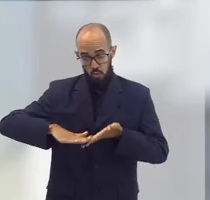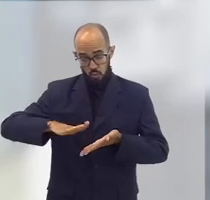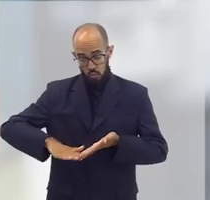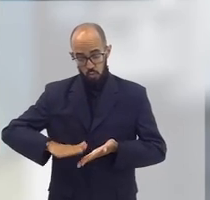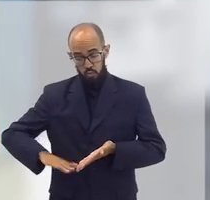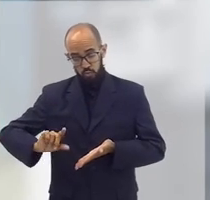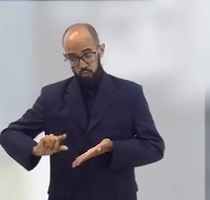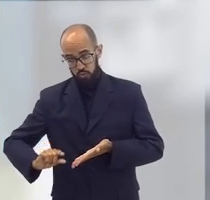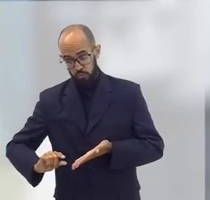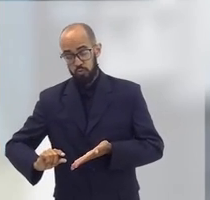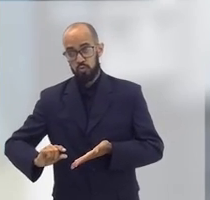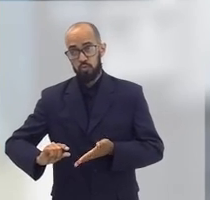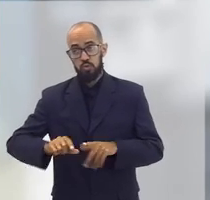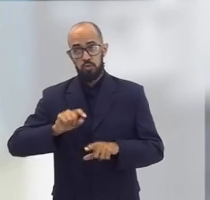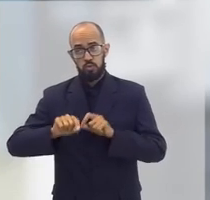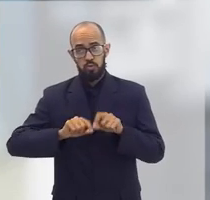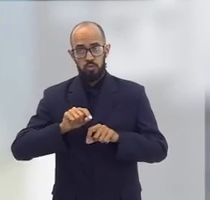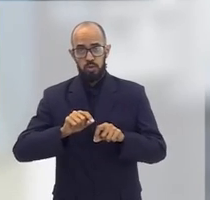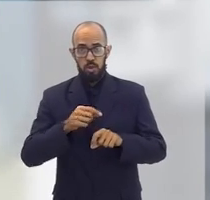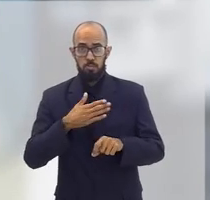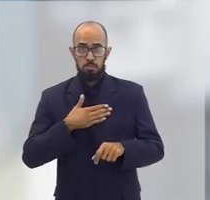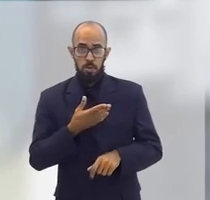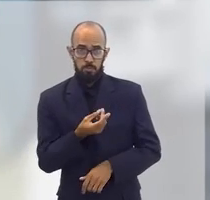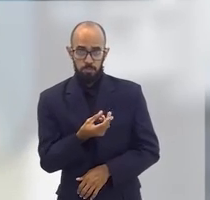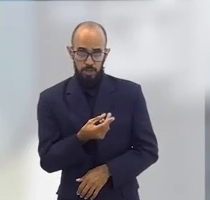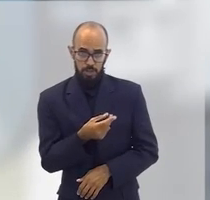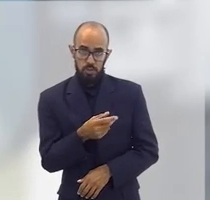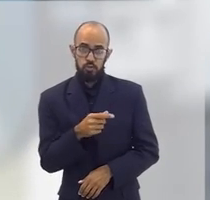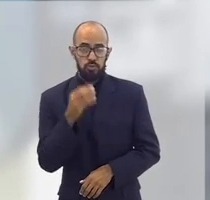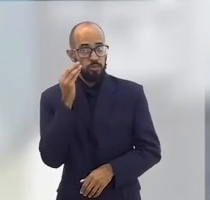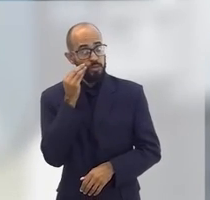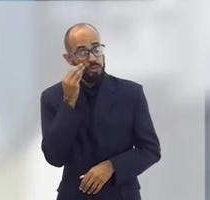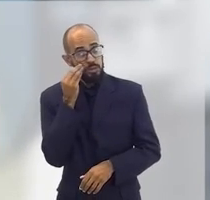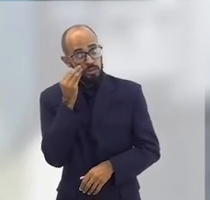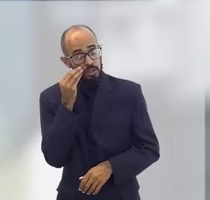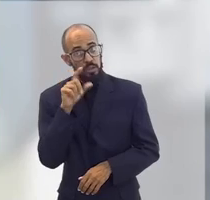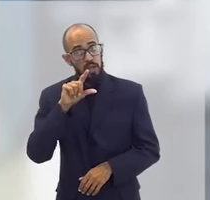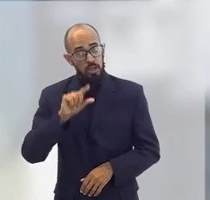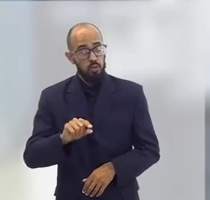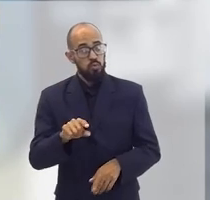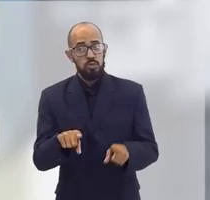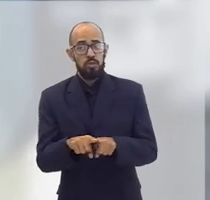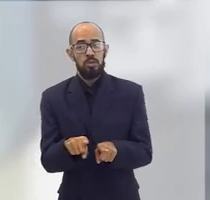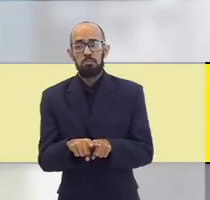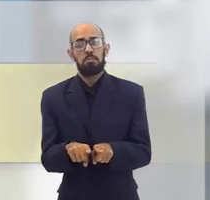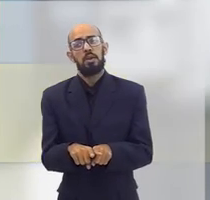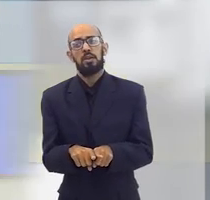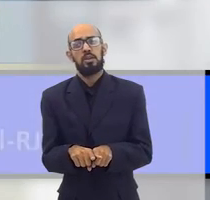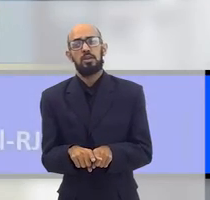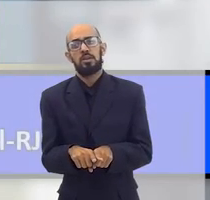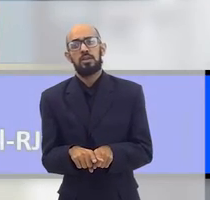de produção diminui, porque eu tenho menos mão de obra, o meu preço tende também a reduzir, porque a gente não consegue...